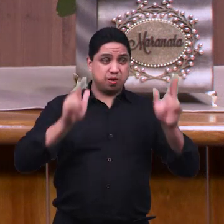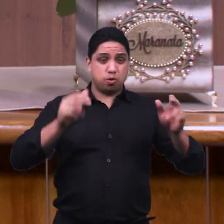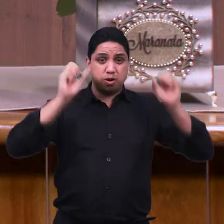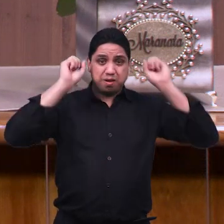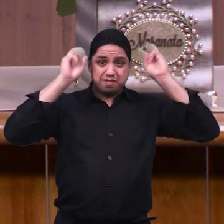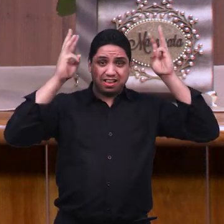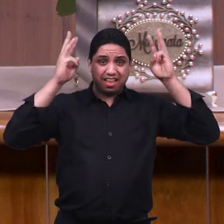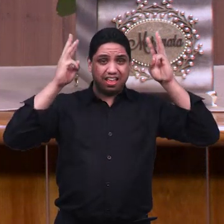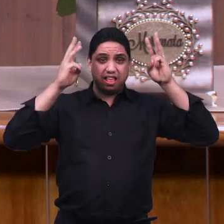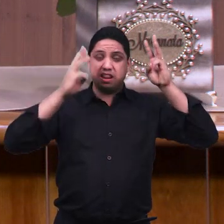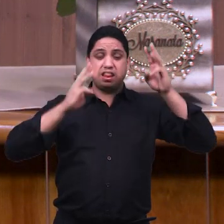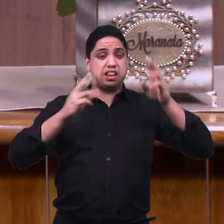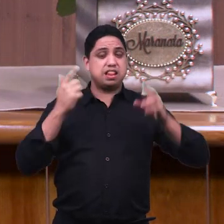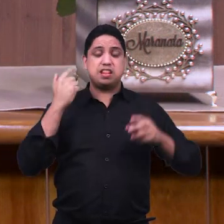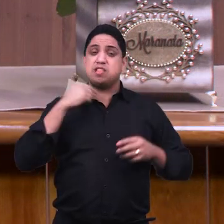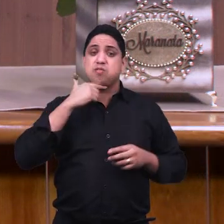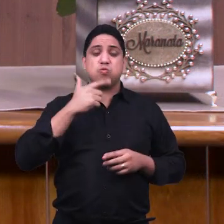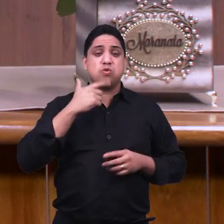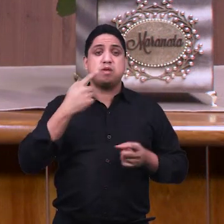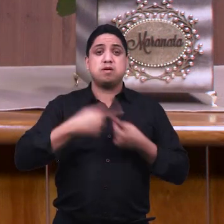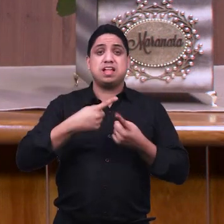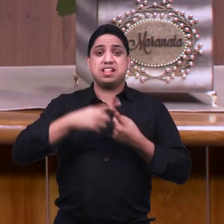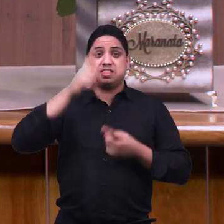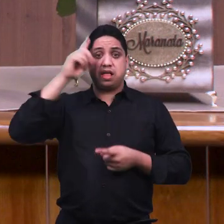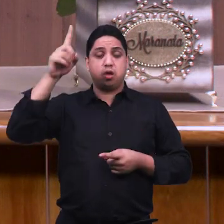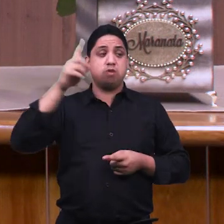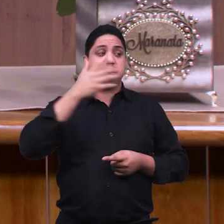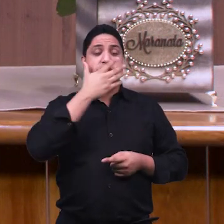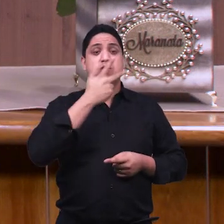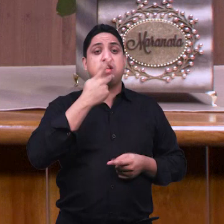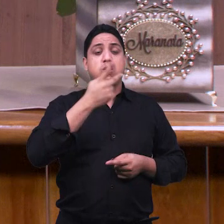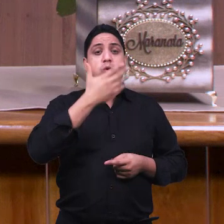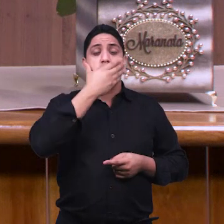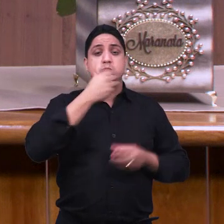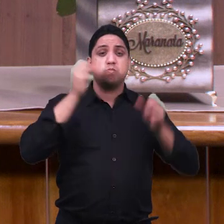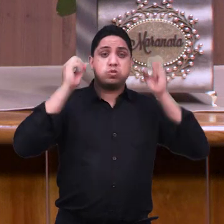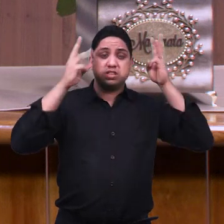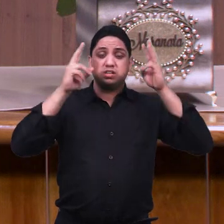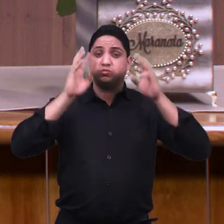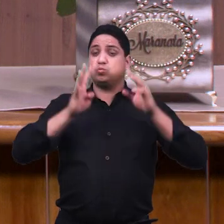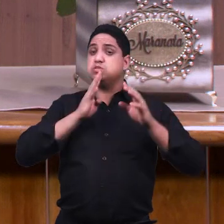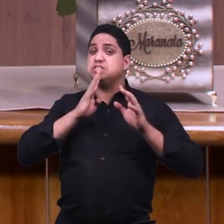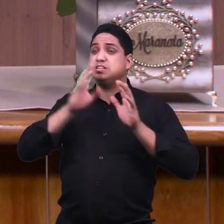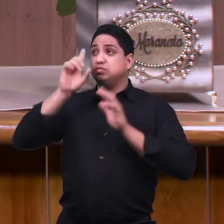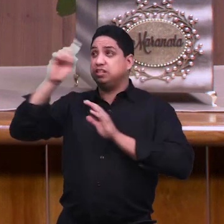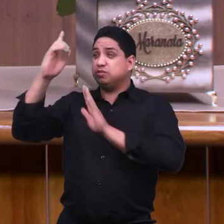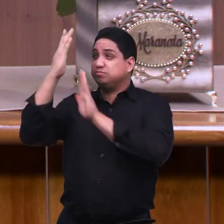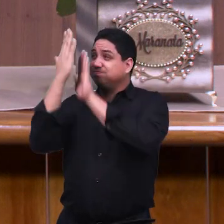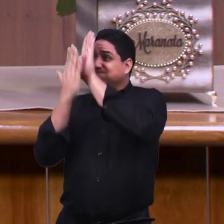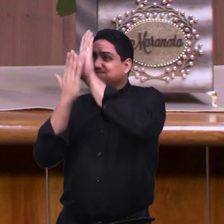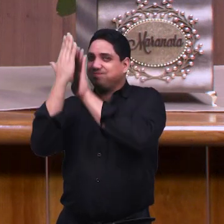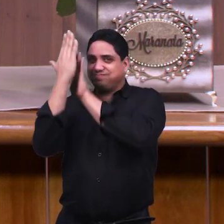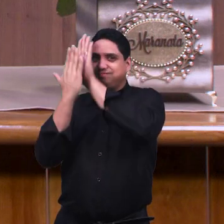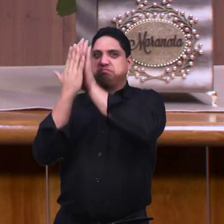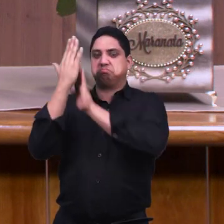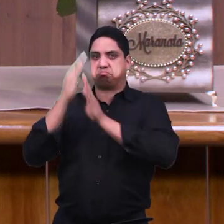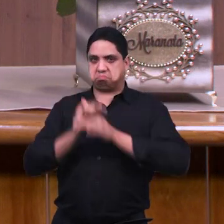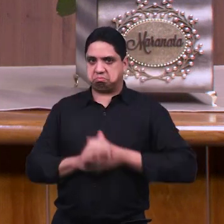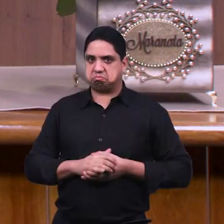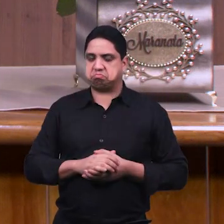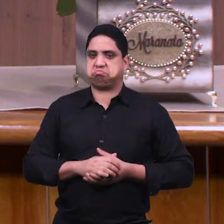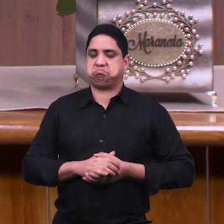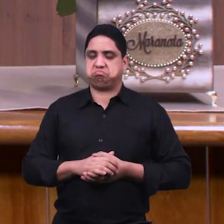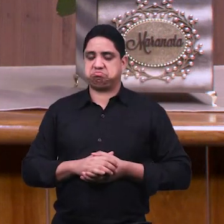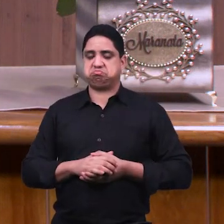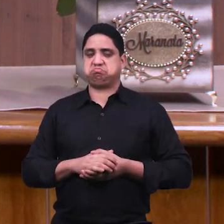conheceu face a face. Deuteronômio fala sobre isso, que Deus falava face a face com ele, o momento todo Deus falava